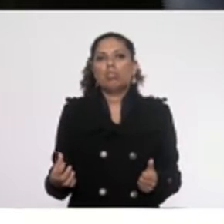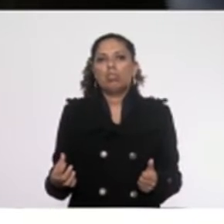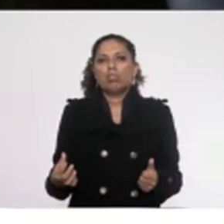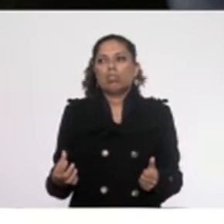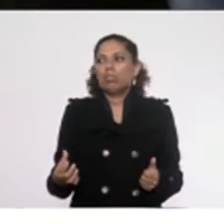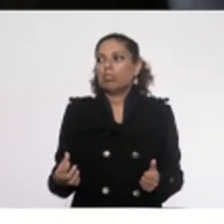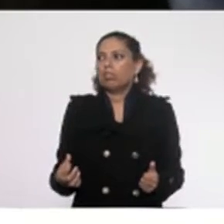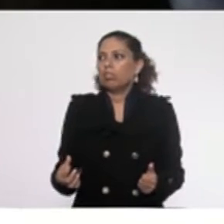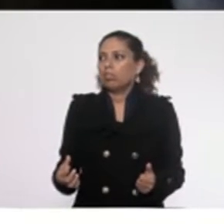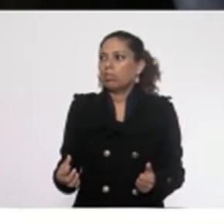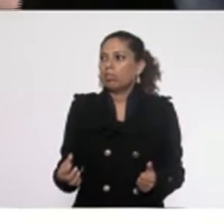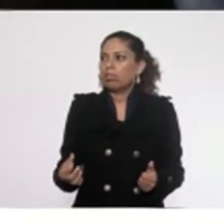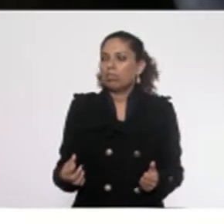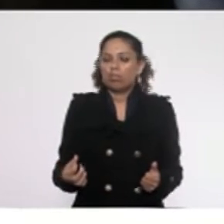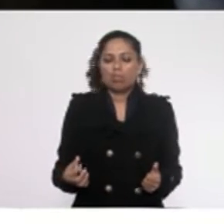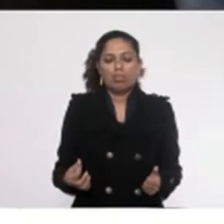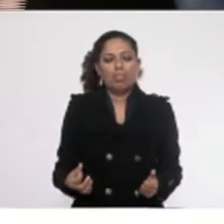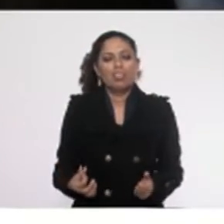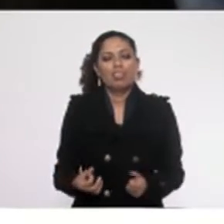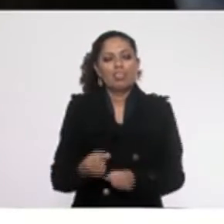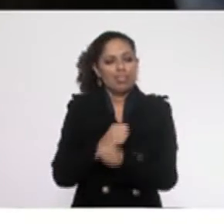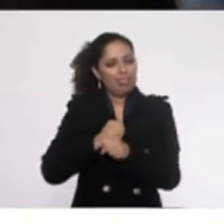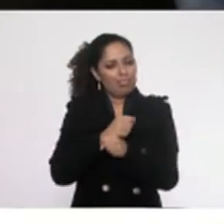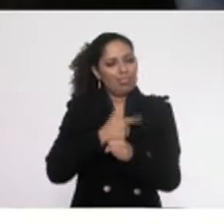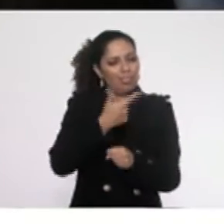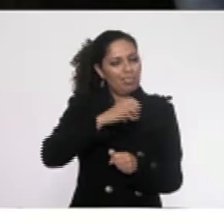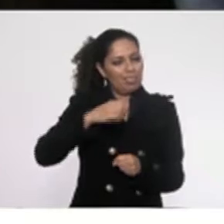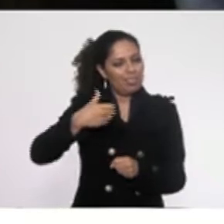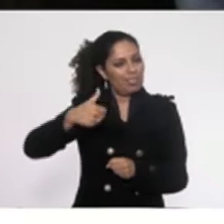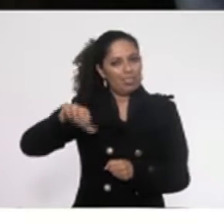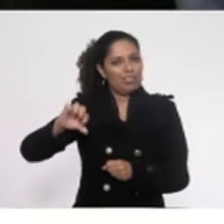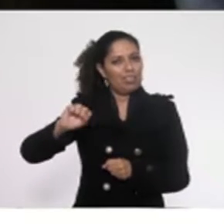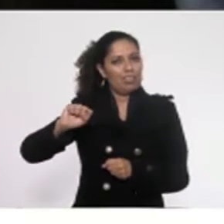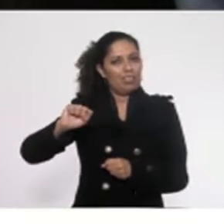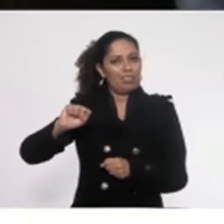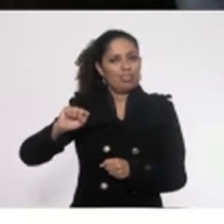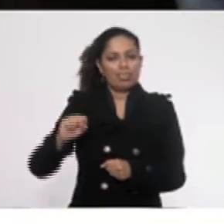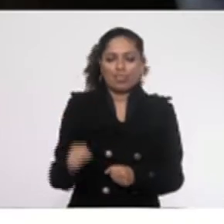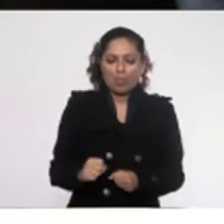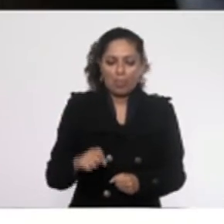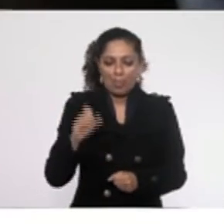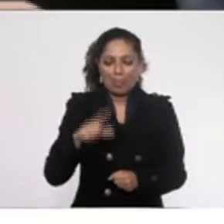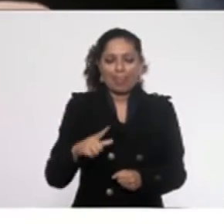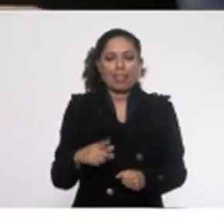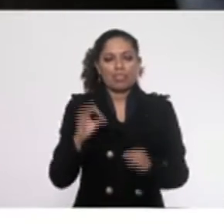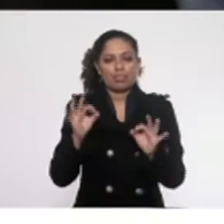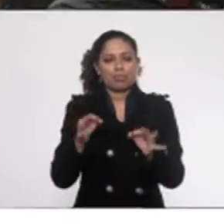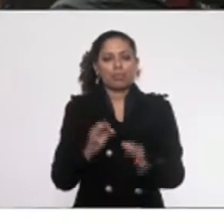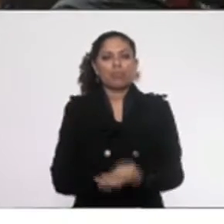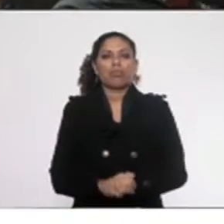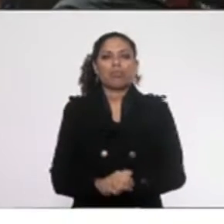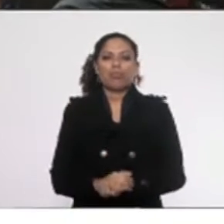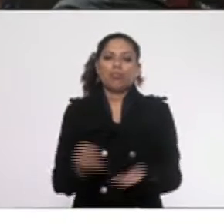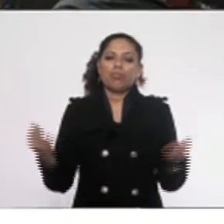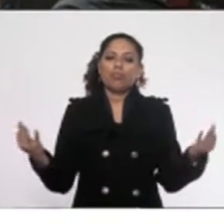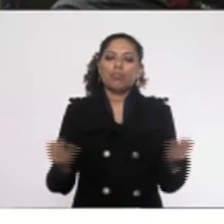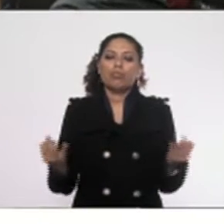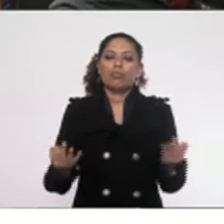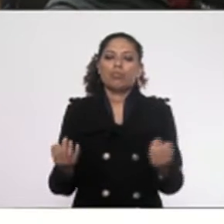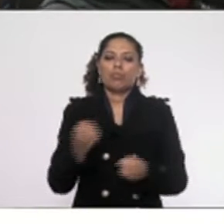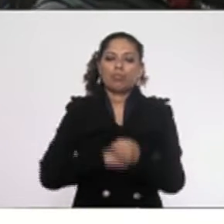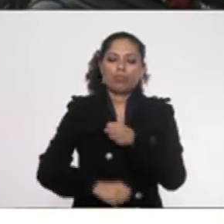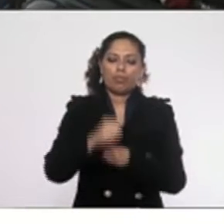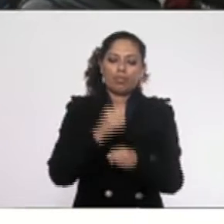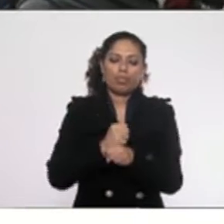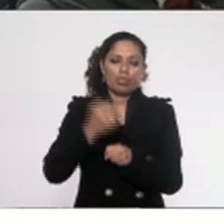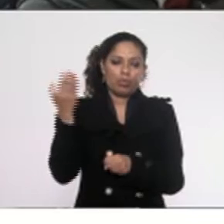pudermos alterar 2018. o 2018 ou no ano anterior, daí é absolutamente prudente. Perfeito. No ano